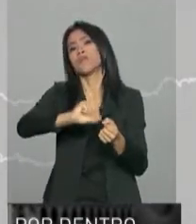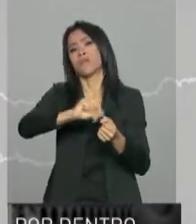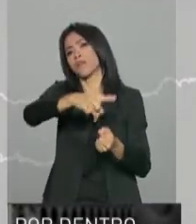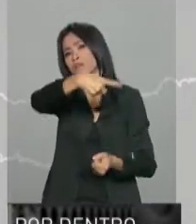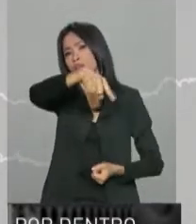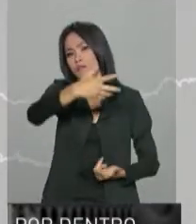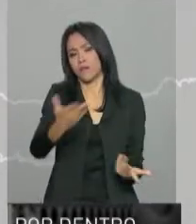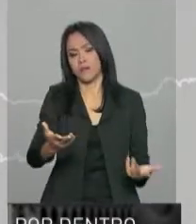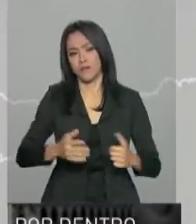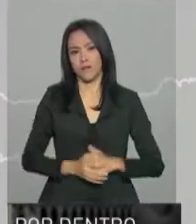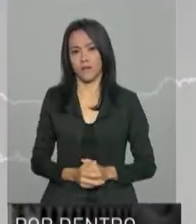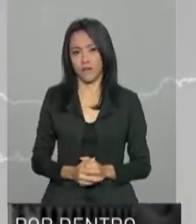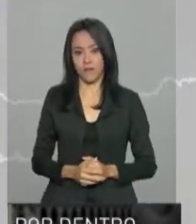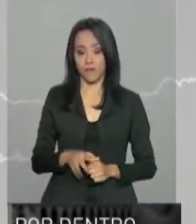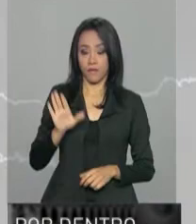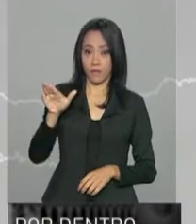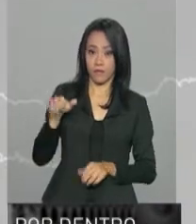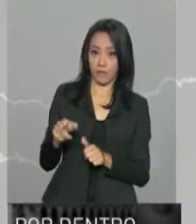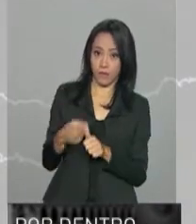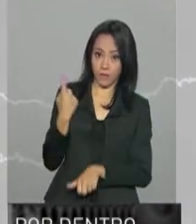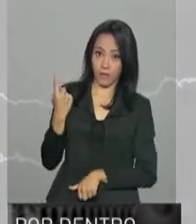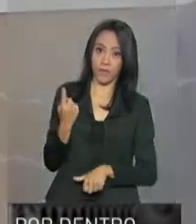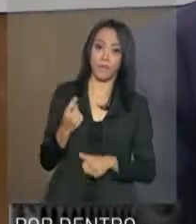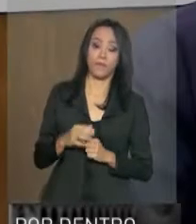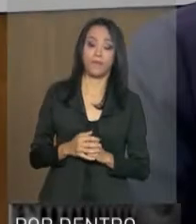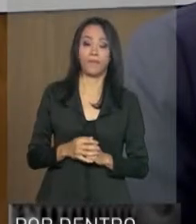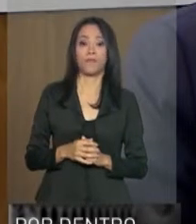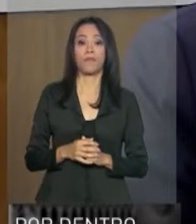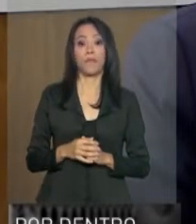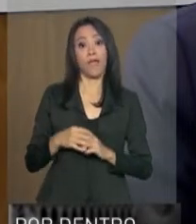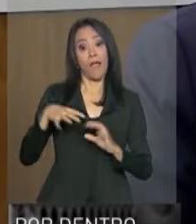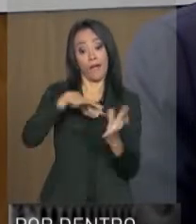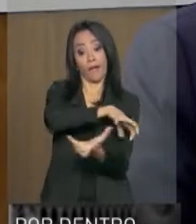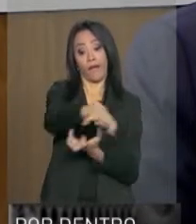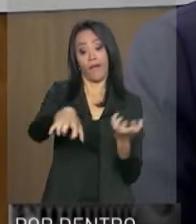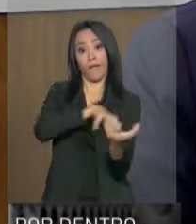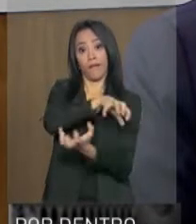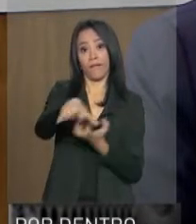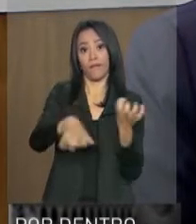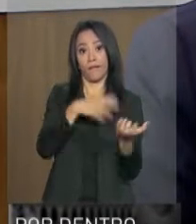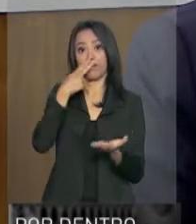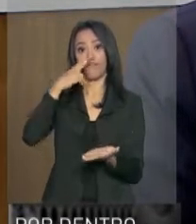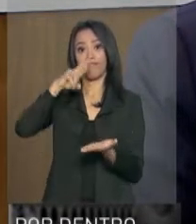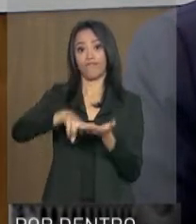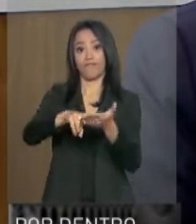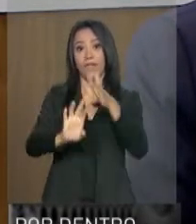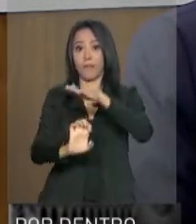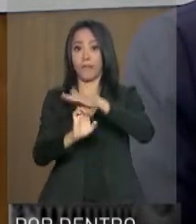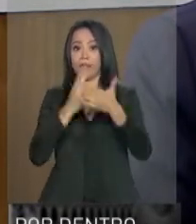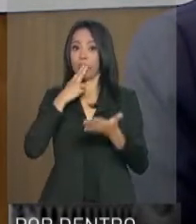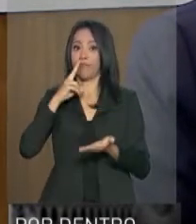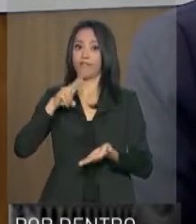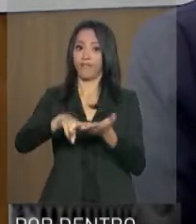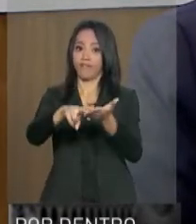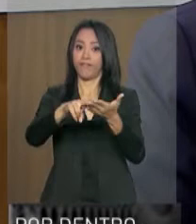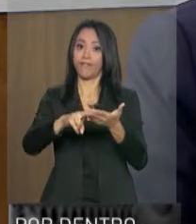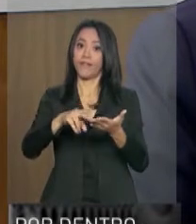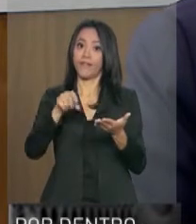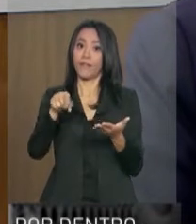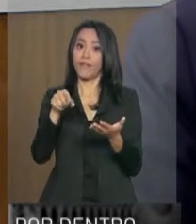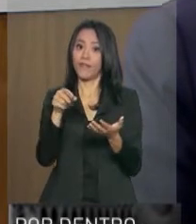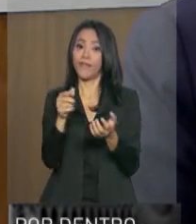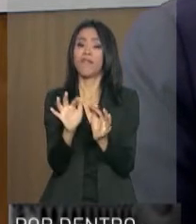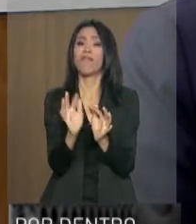bom lucas primeiro registrar que a greve ela foi felizmente bastante tímida